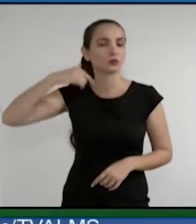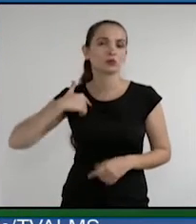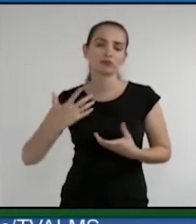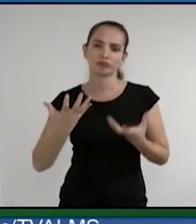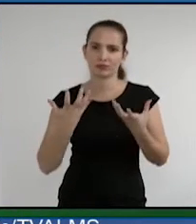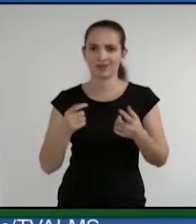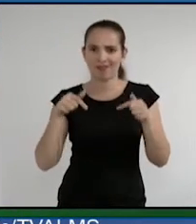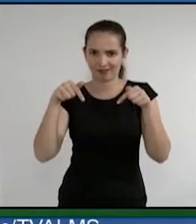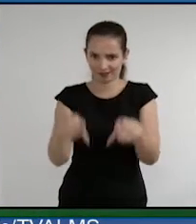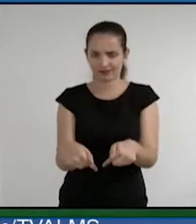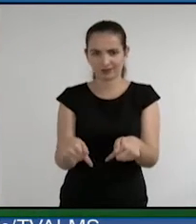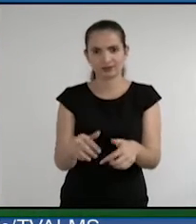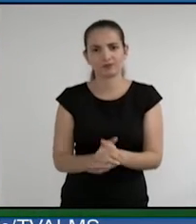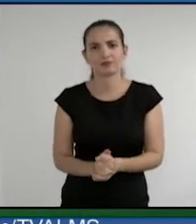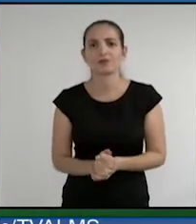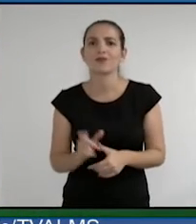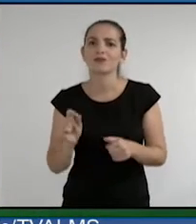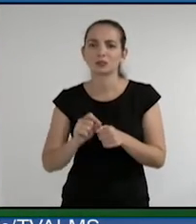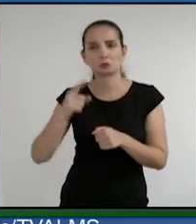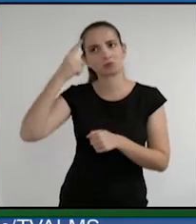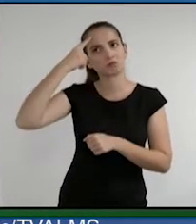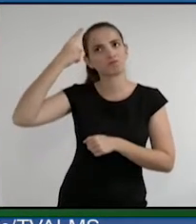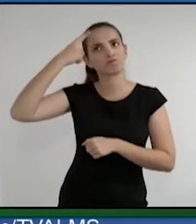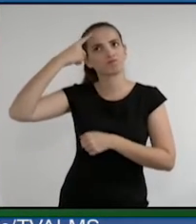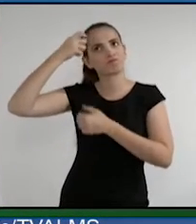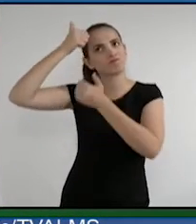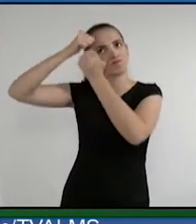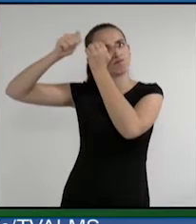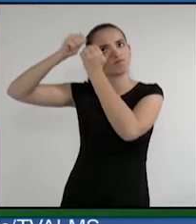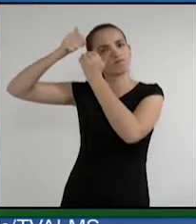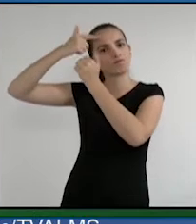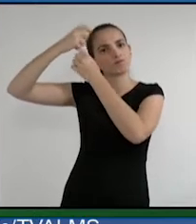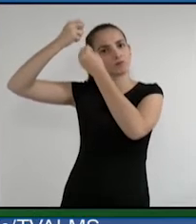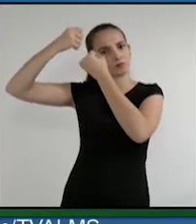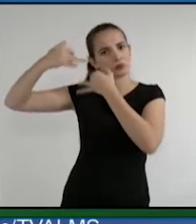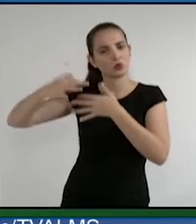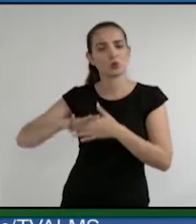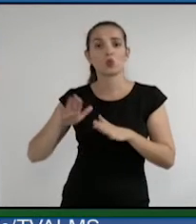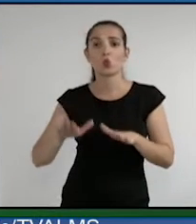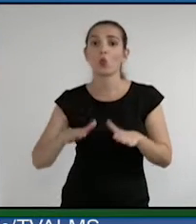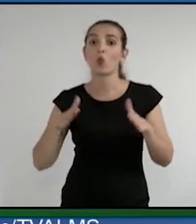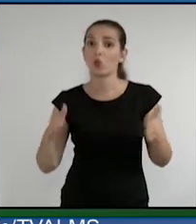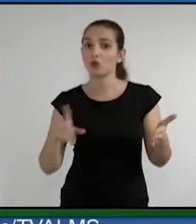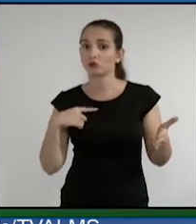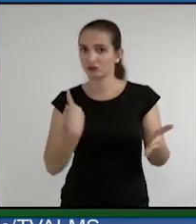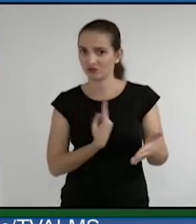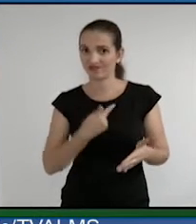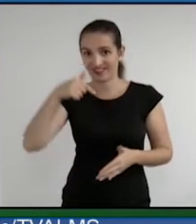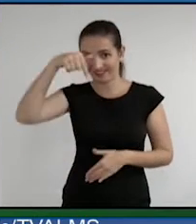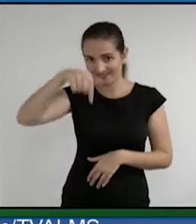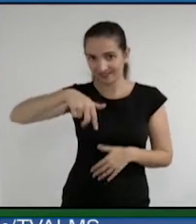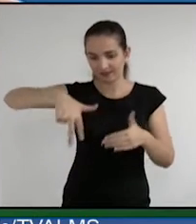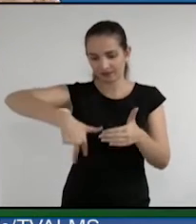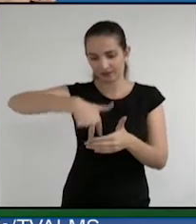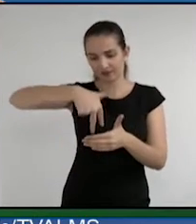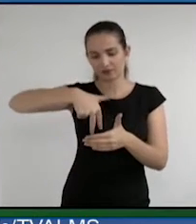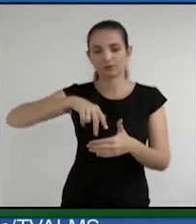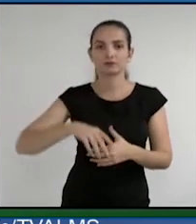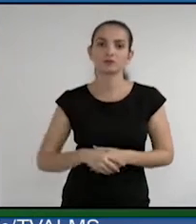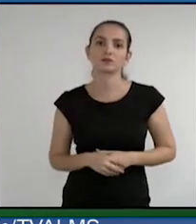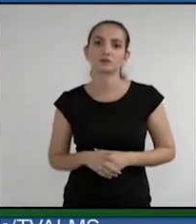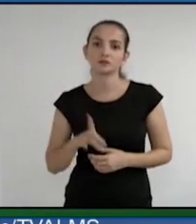aqui algumas reflexões. Quando nós, dessa tribuna aqui, a